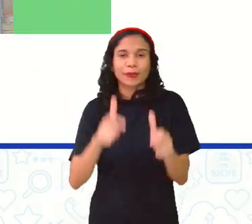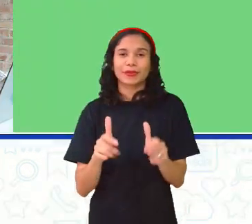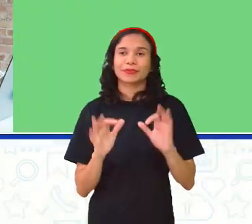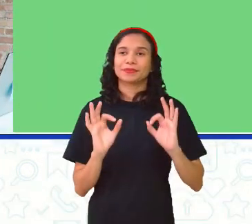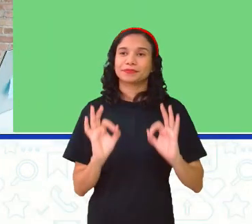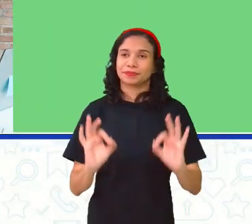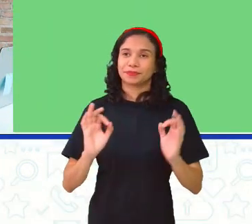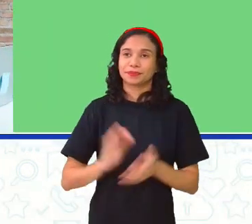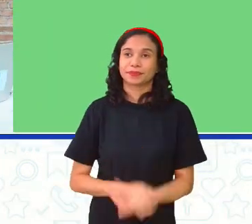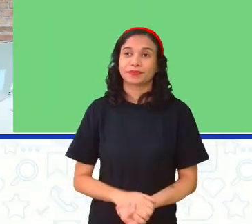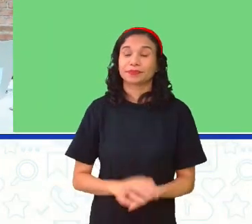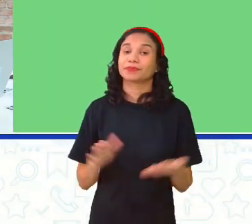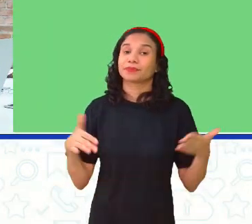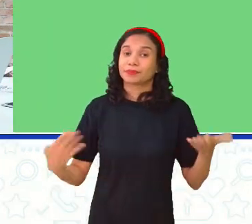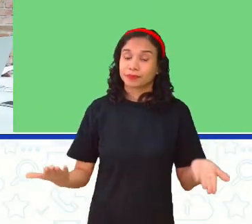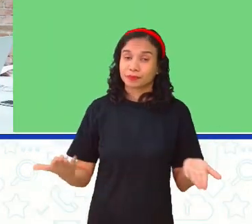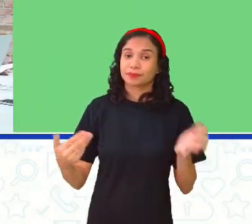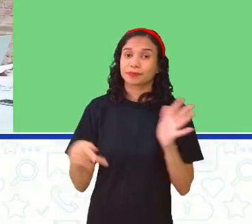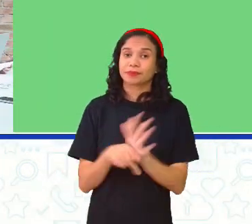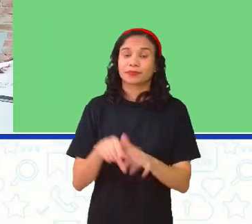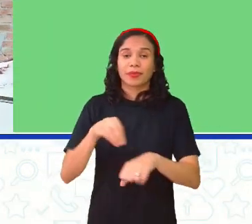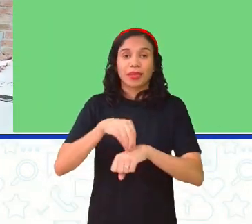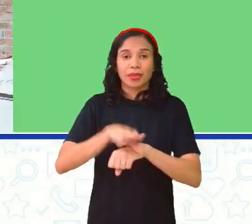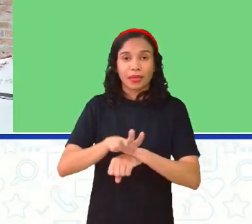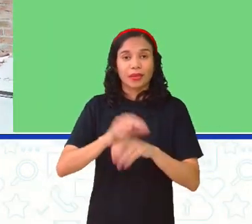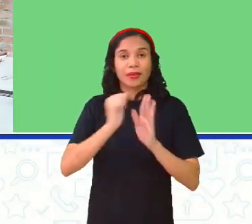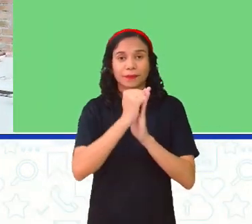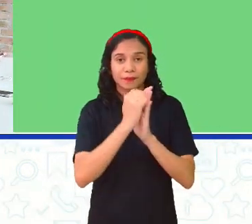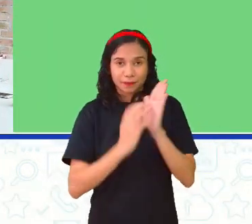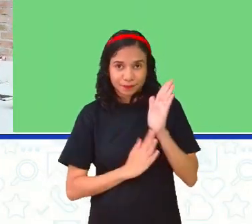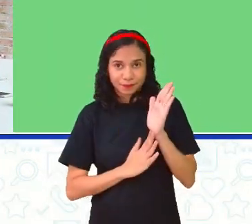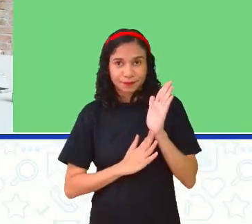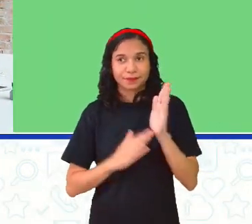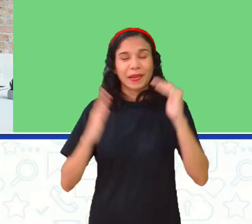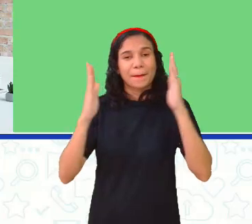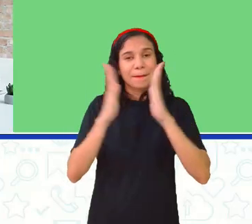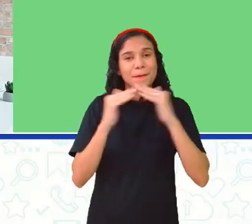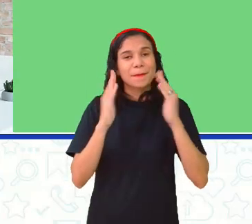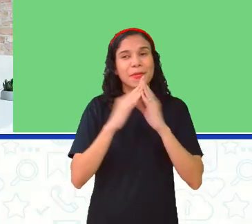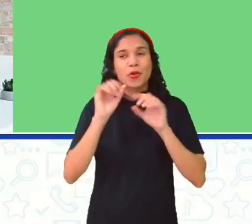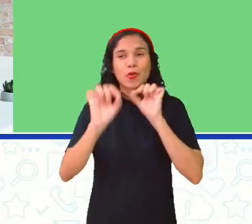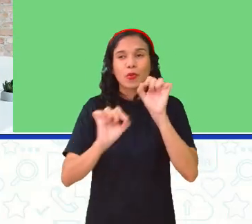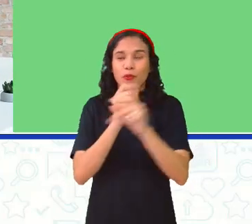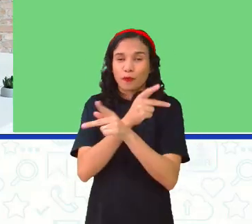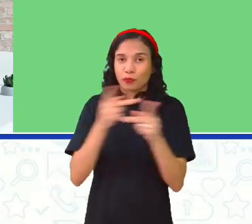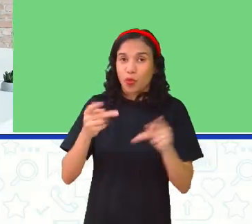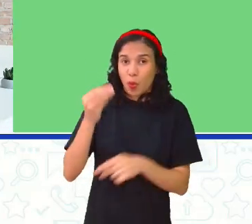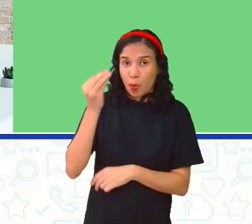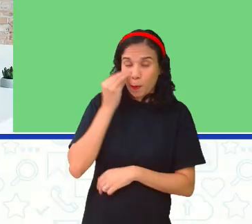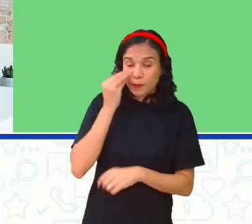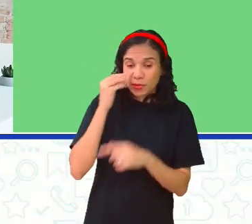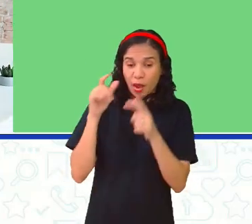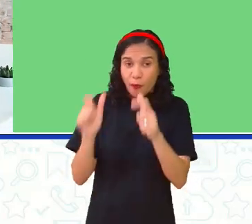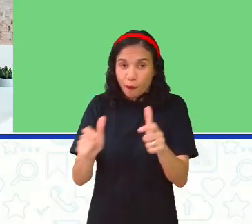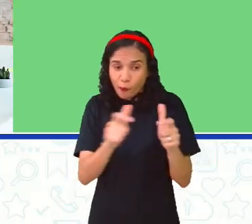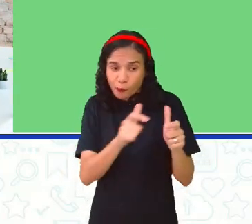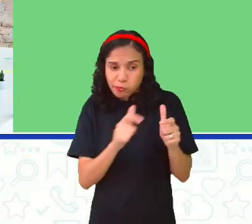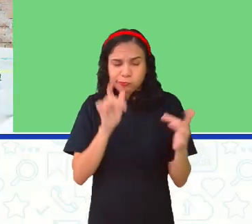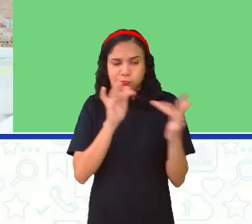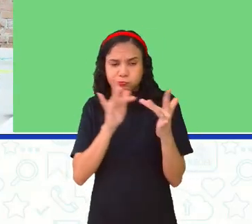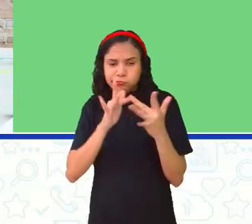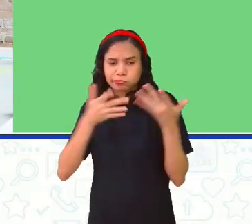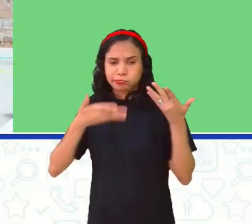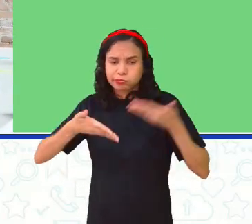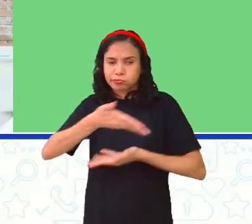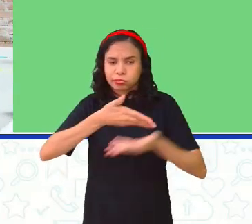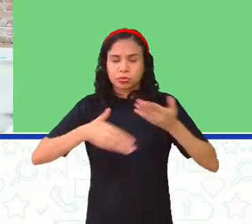certo, pessoal? Então, eu, como sugestão de atividade, eu pedi para que vocês observem alguns ambientes de convivência que